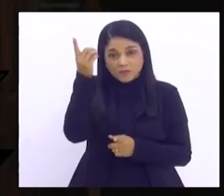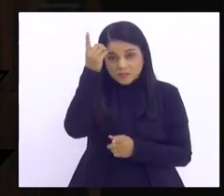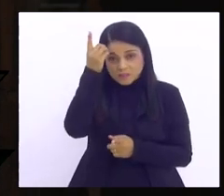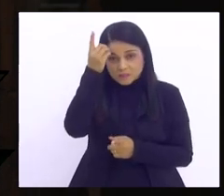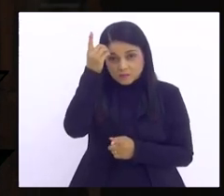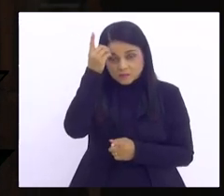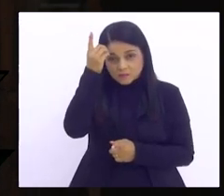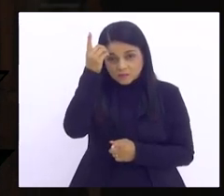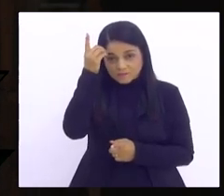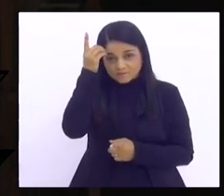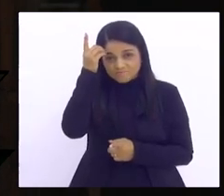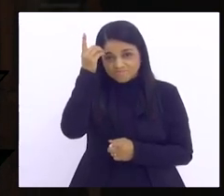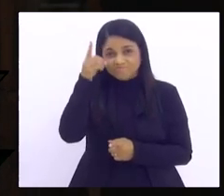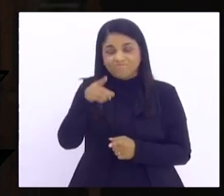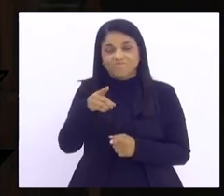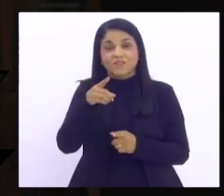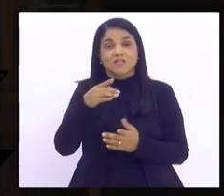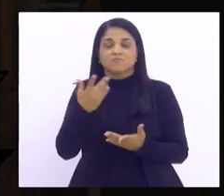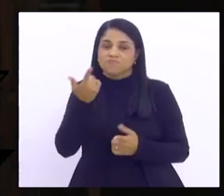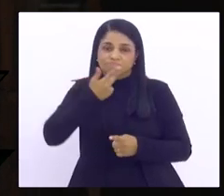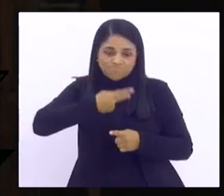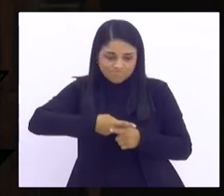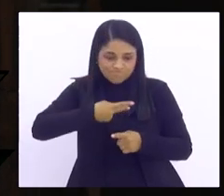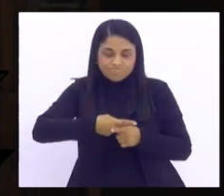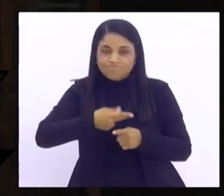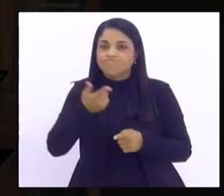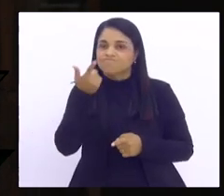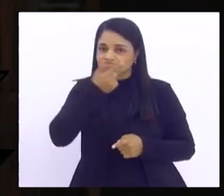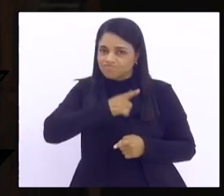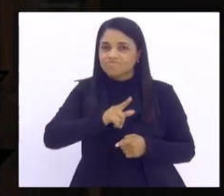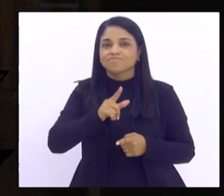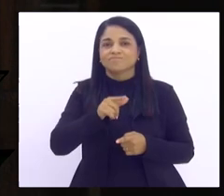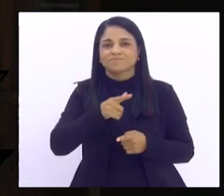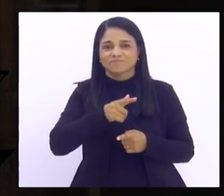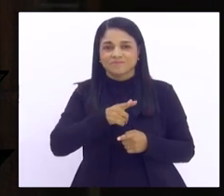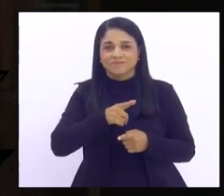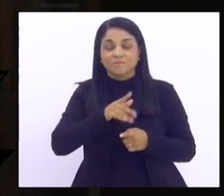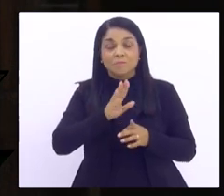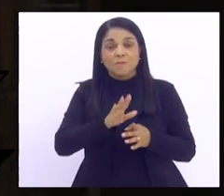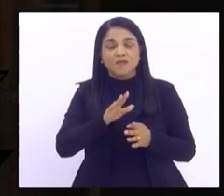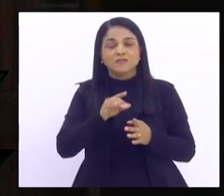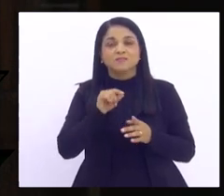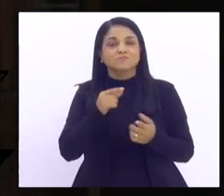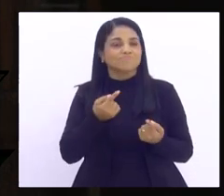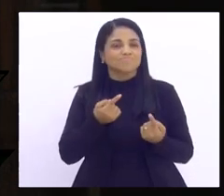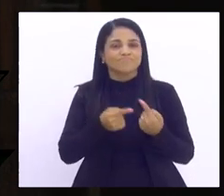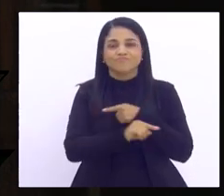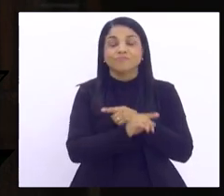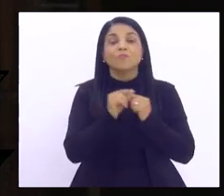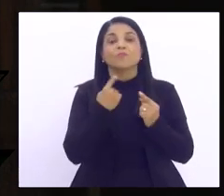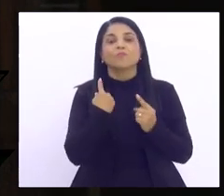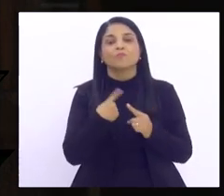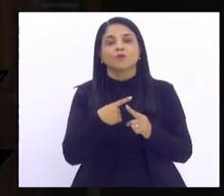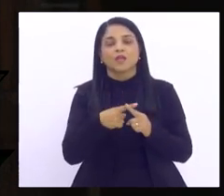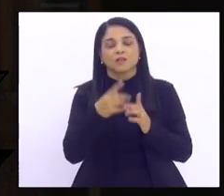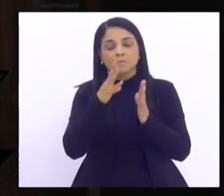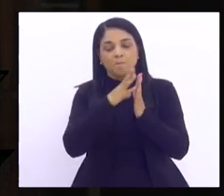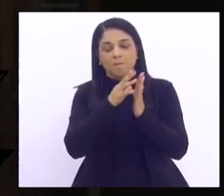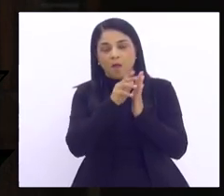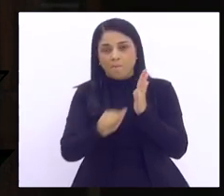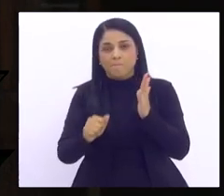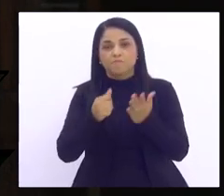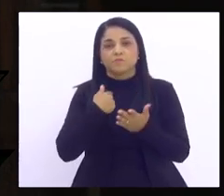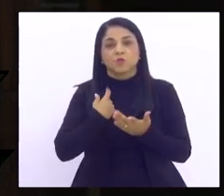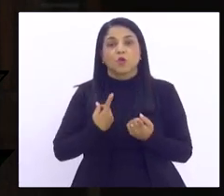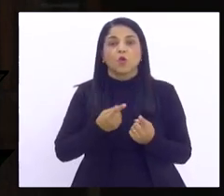para ganhar o prêmio Nobel, não ganhou, porque ele, contra ele está toda a máquina a favor do aborto, e ele era contra.